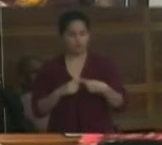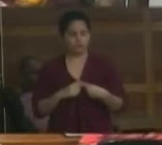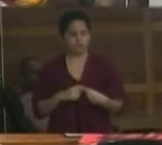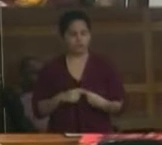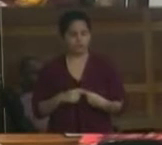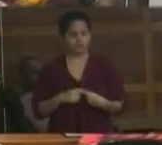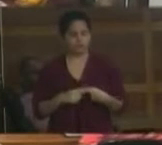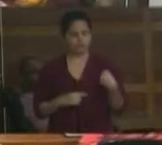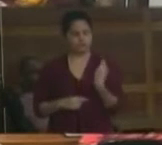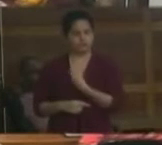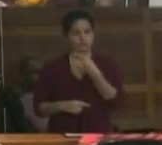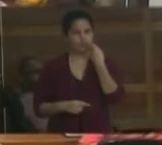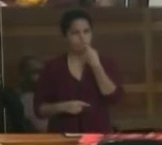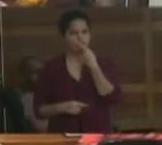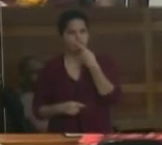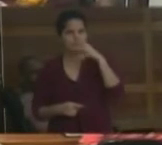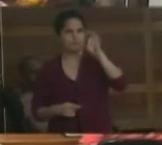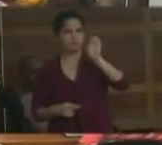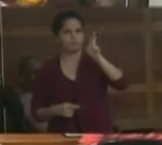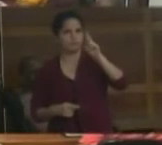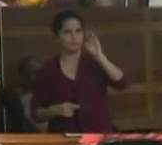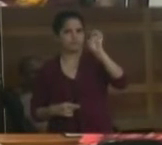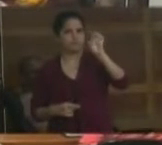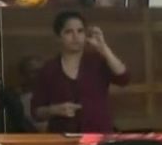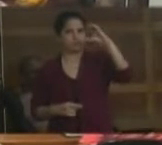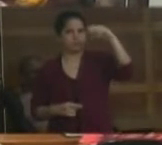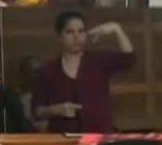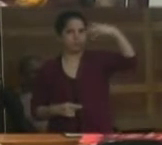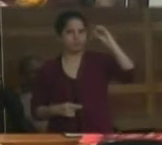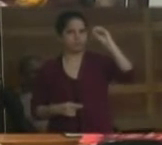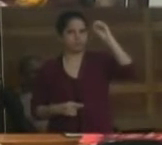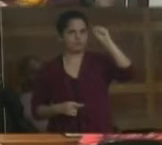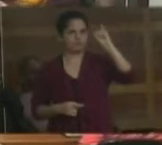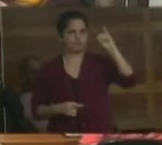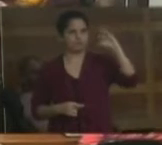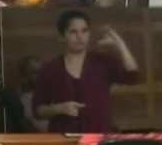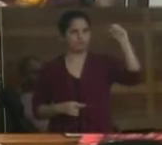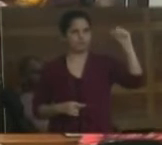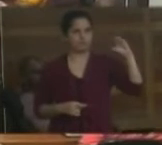e aí e aí